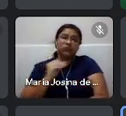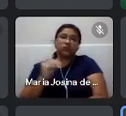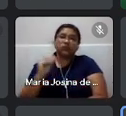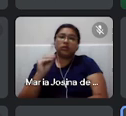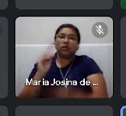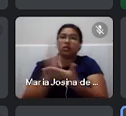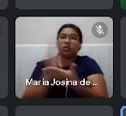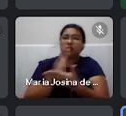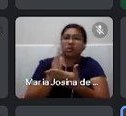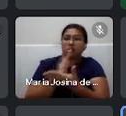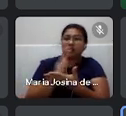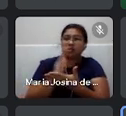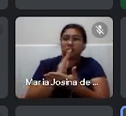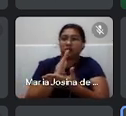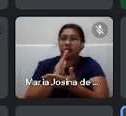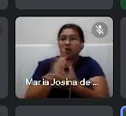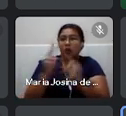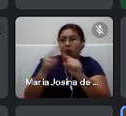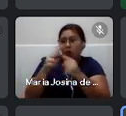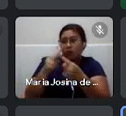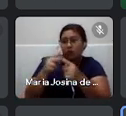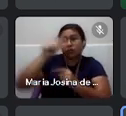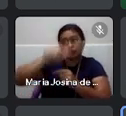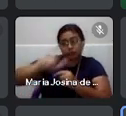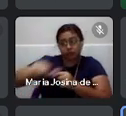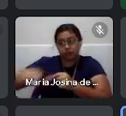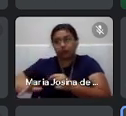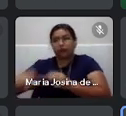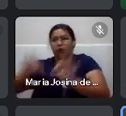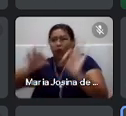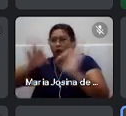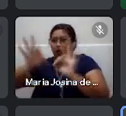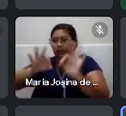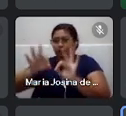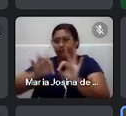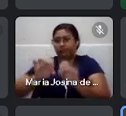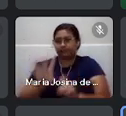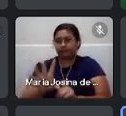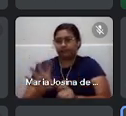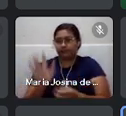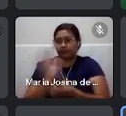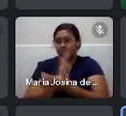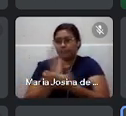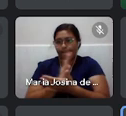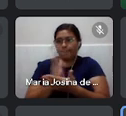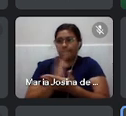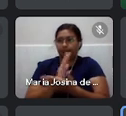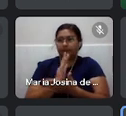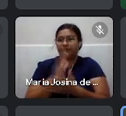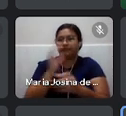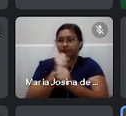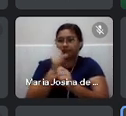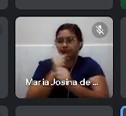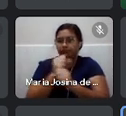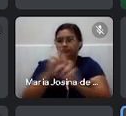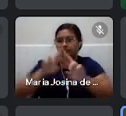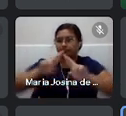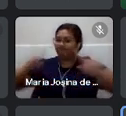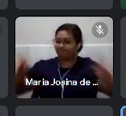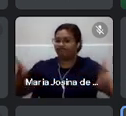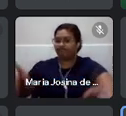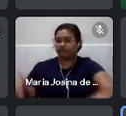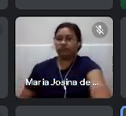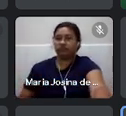tipo de recorreção agora, de organização de alguns que ficaram com nota muito dispare, muito